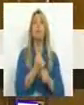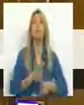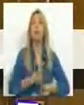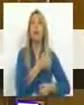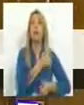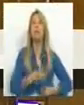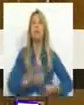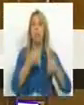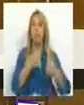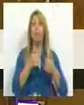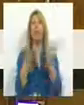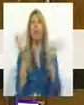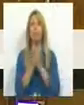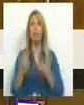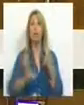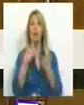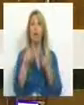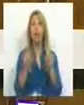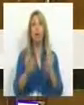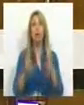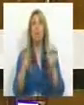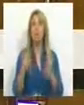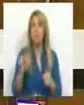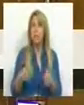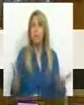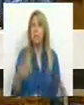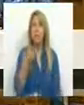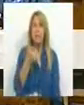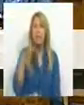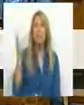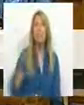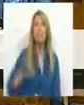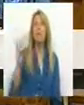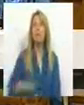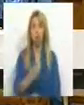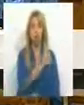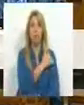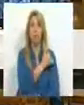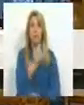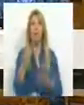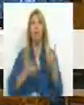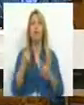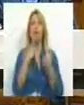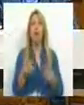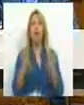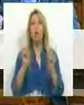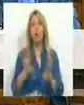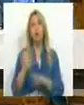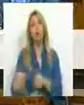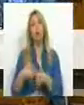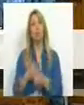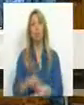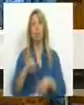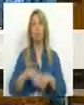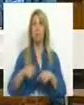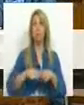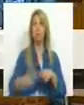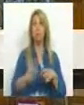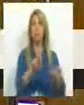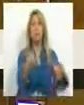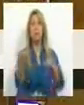reavaliados. Sim, foram todos reavaliados. Cerca de 5 milhões de imóveis foram reavaliados e foi cumprido o período de